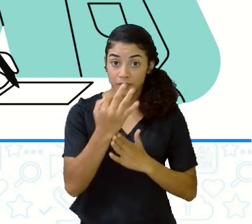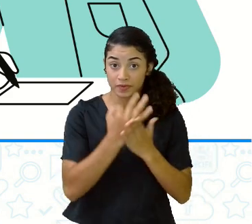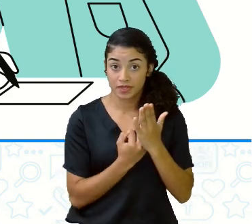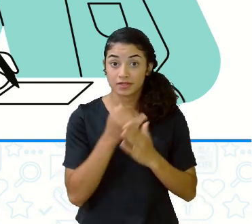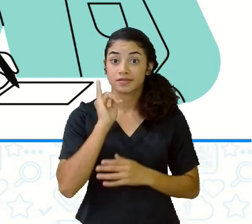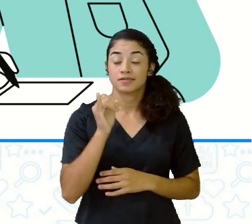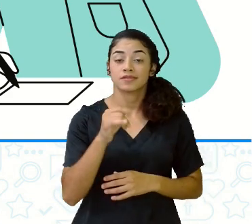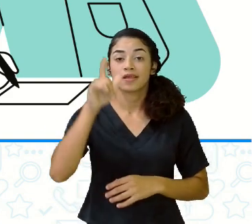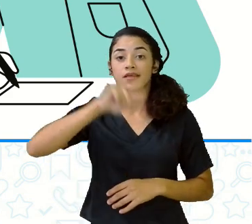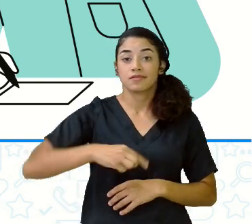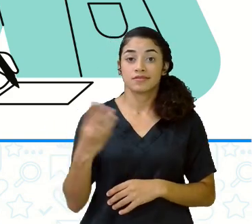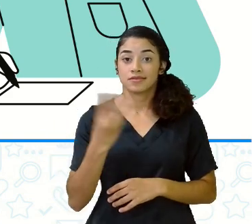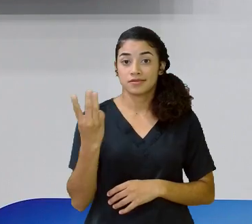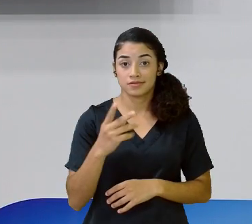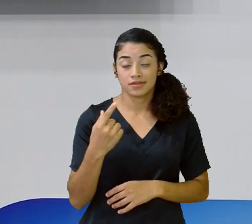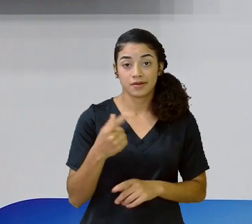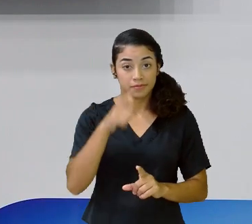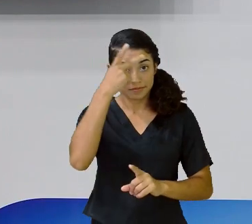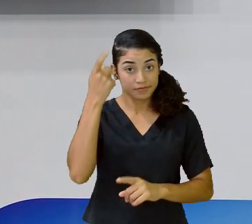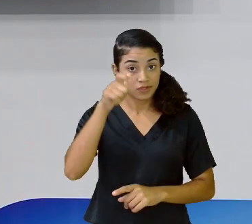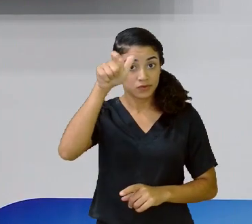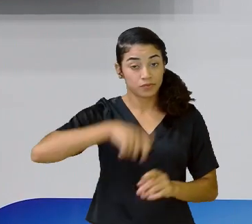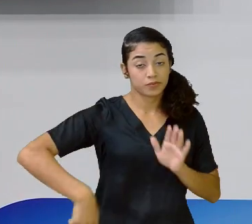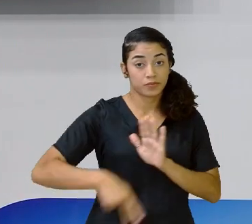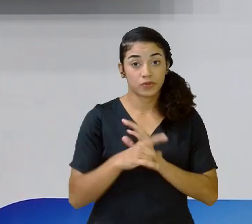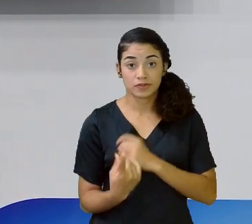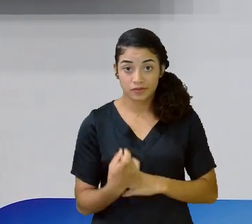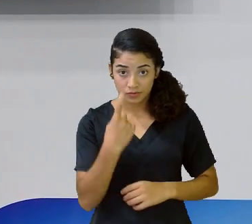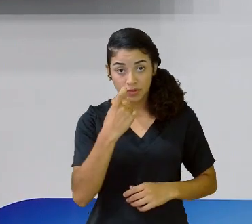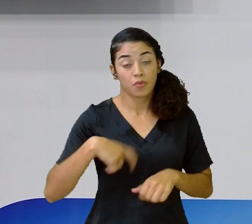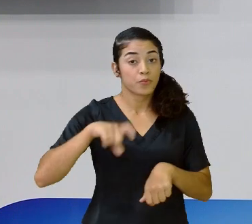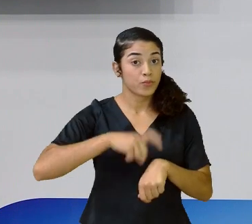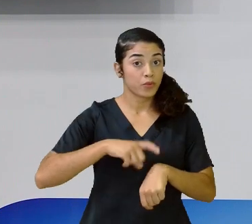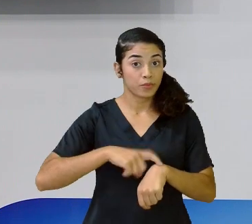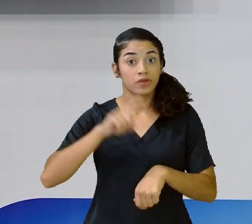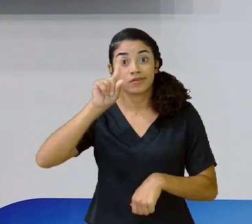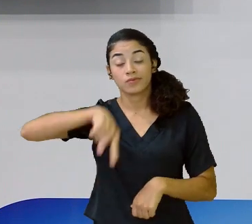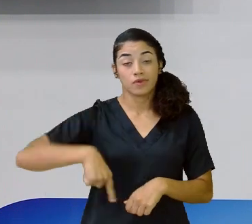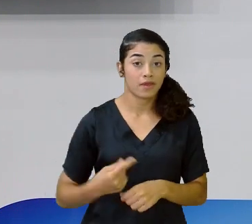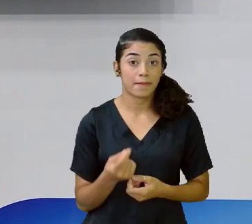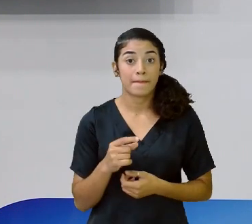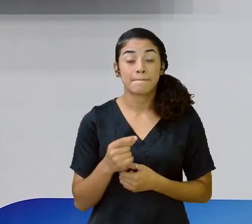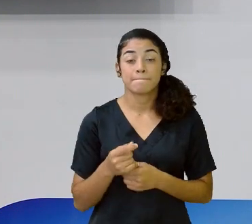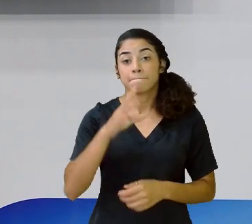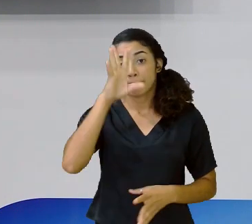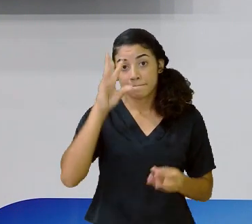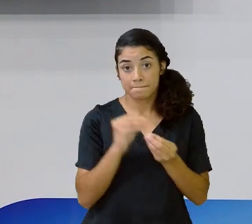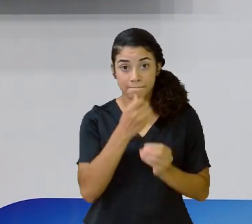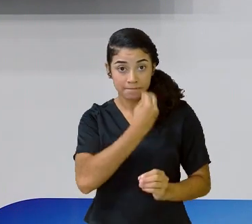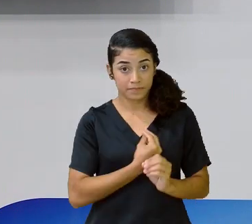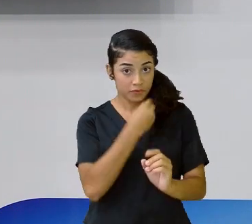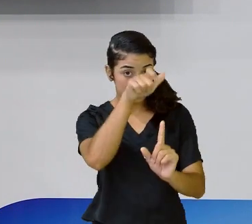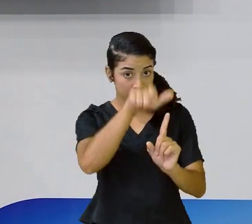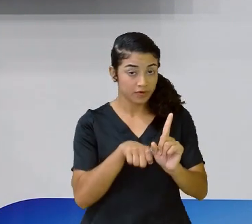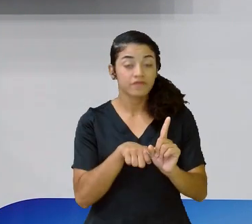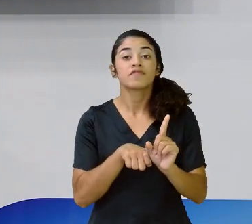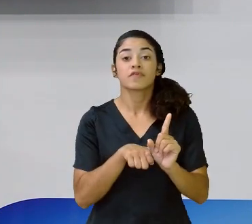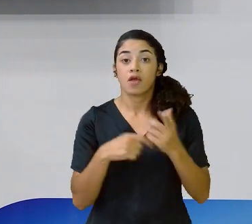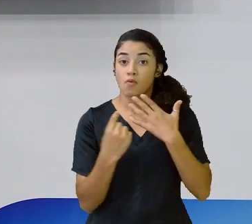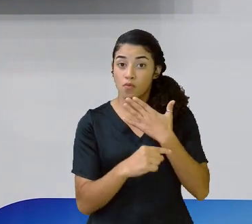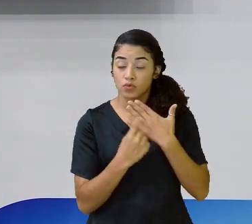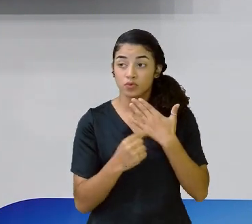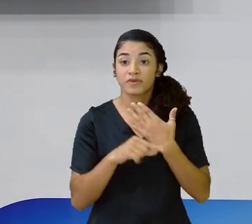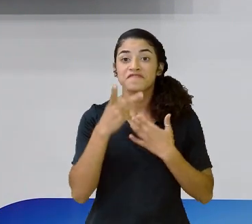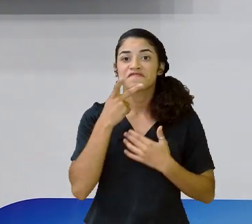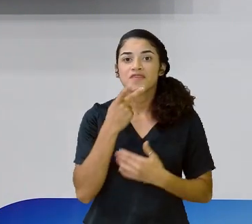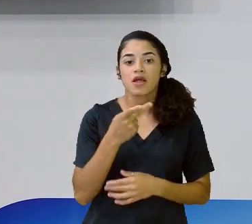narrado em terceira pessoa do singular, quando é uma biografia, ou seja, o autor relata a vida de